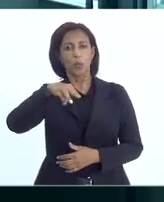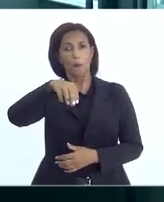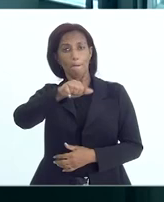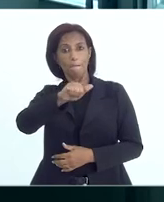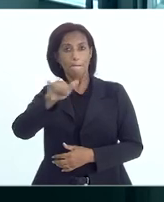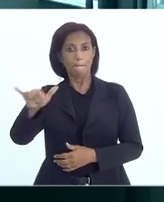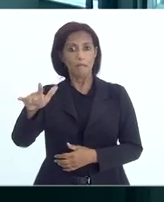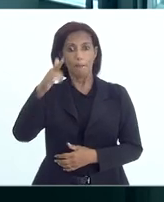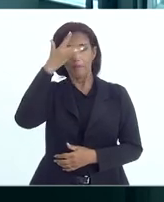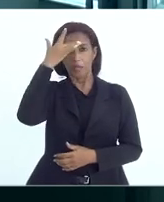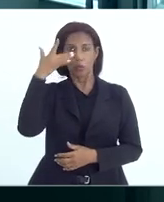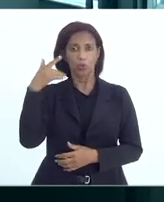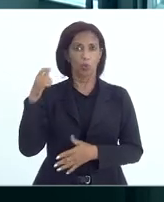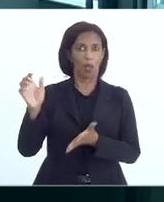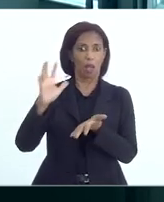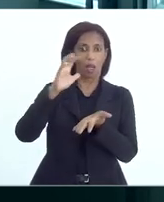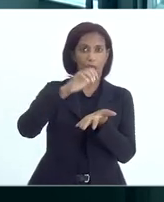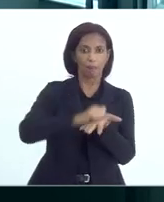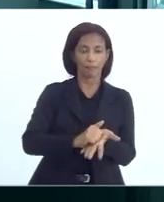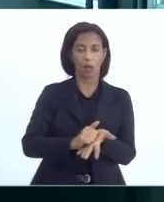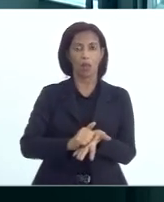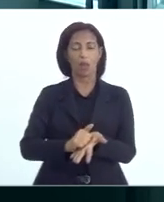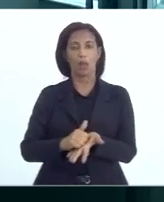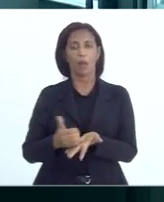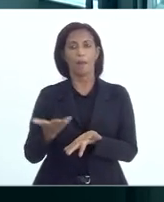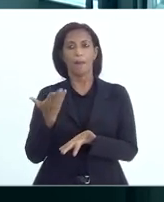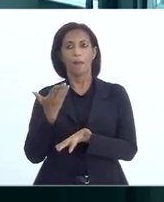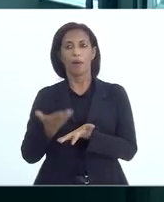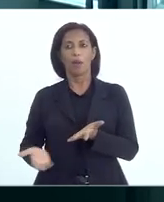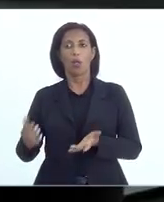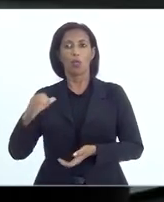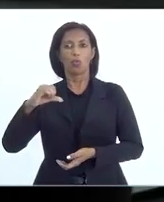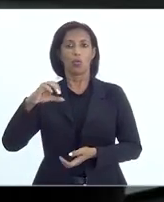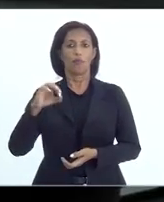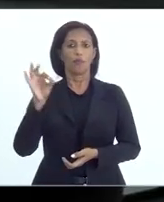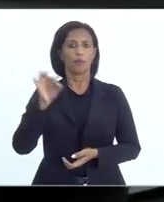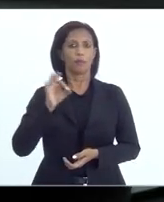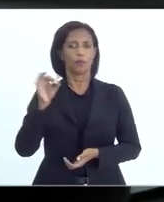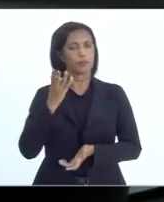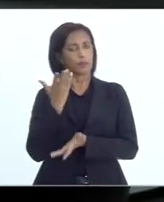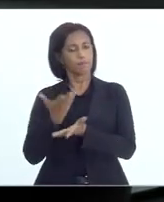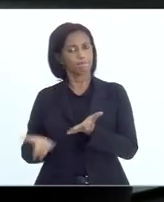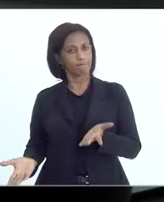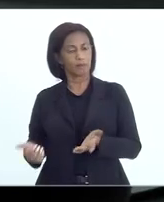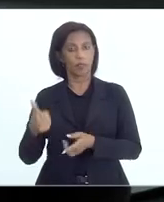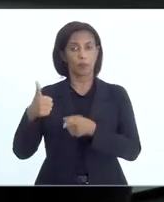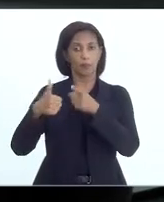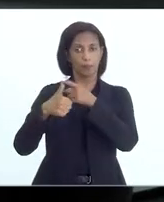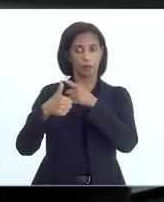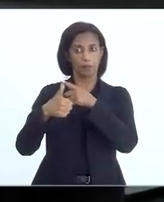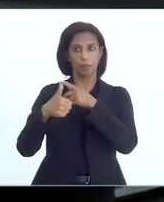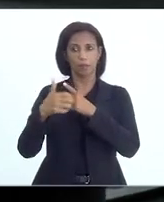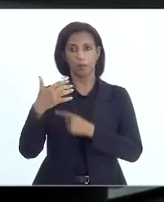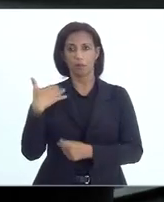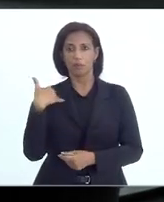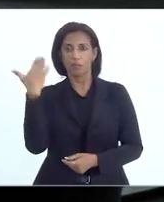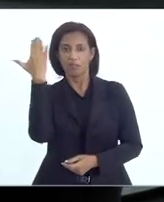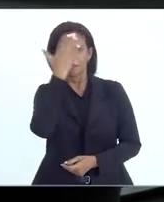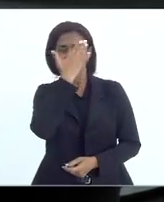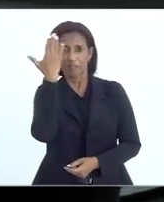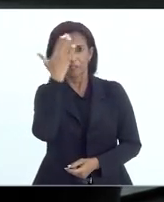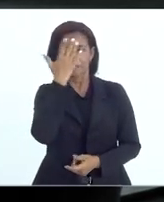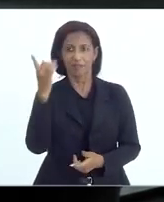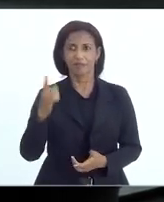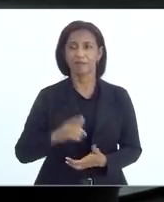inscritos uma reprovação em média de 90 porcento de reprovados tá então um primeiro aqui não dá para enxergar